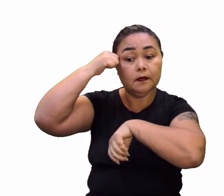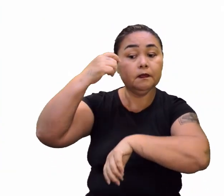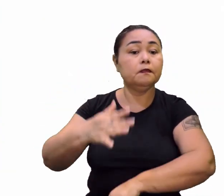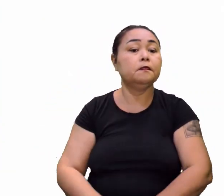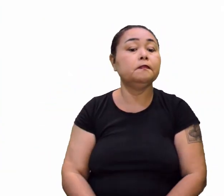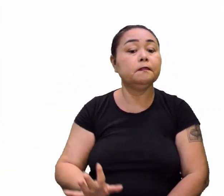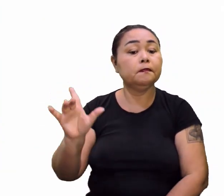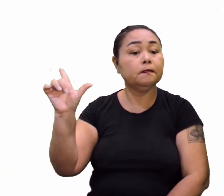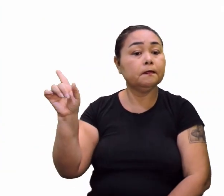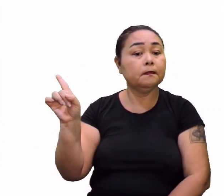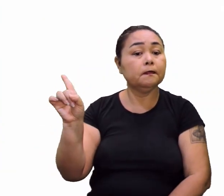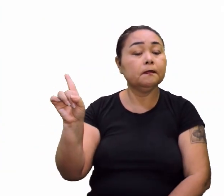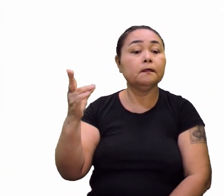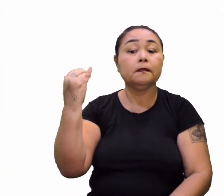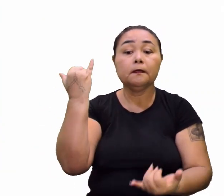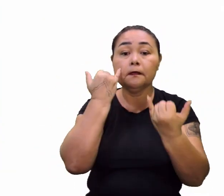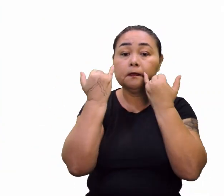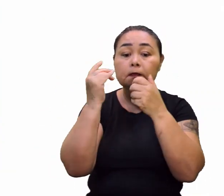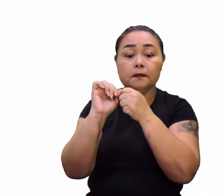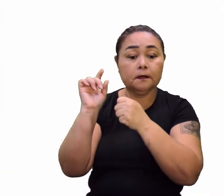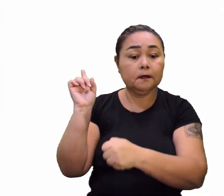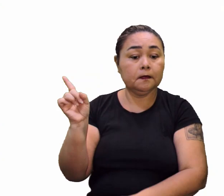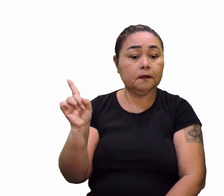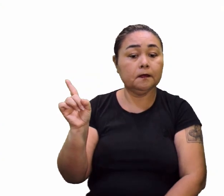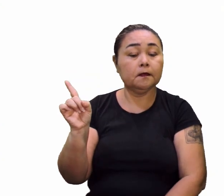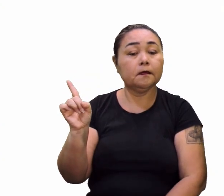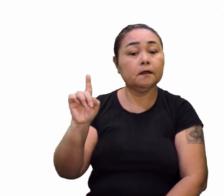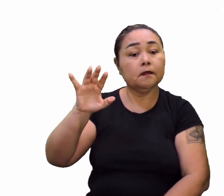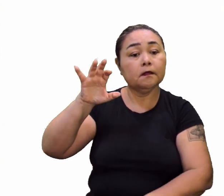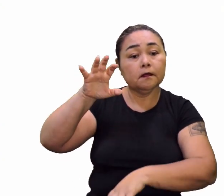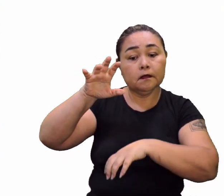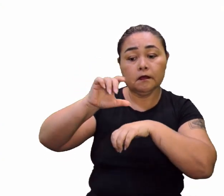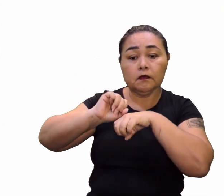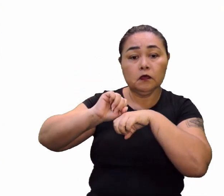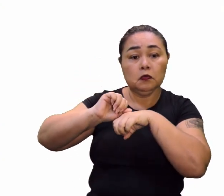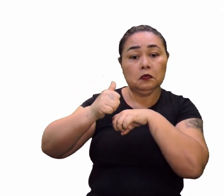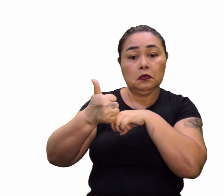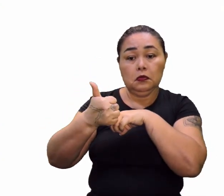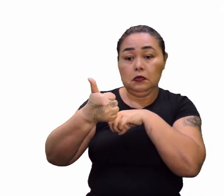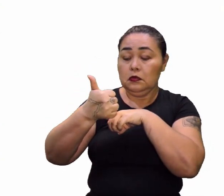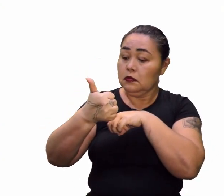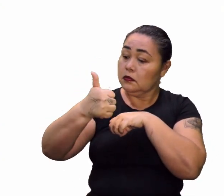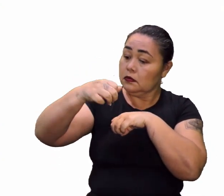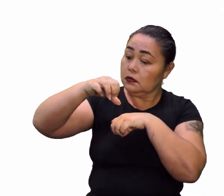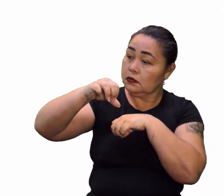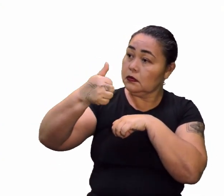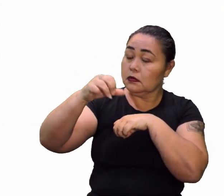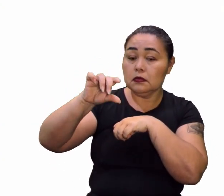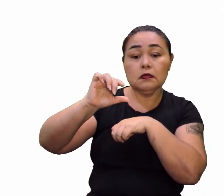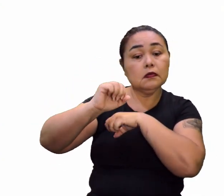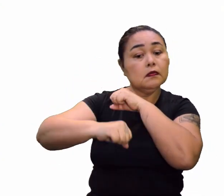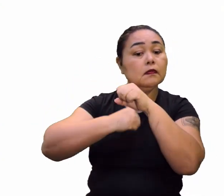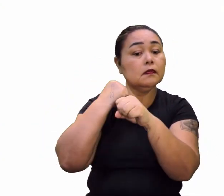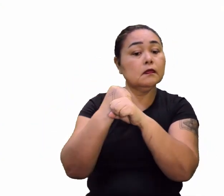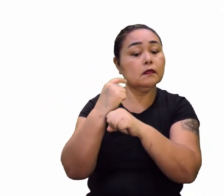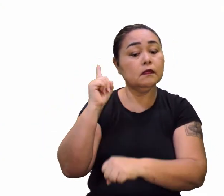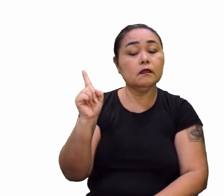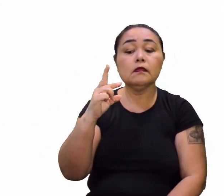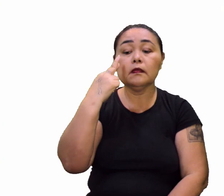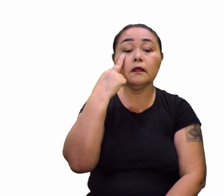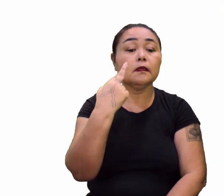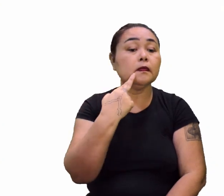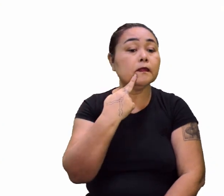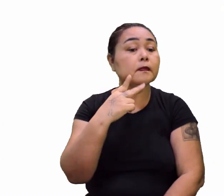Então, olha só, a gente traz informações sobre o ciclo da cassiterita com informações de 2019. 2019,